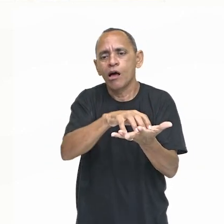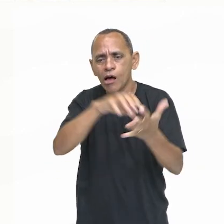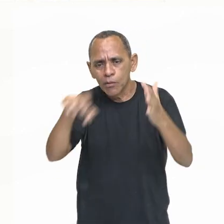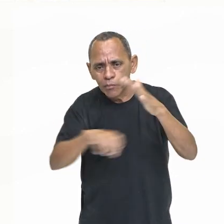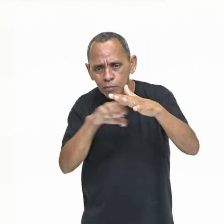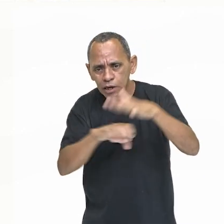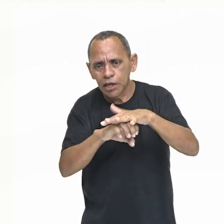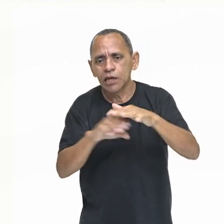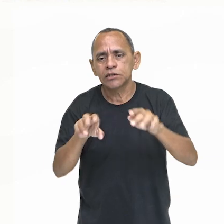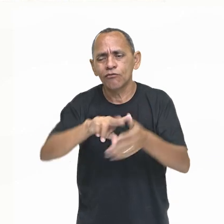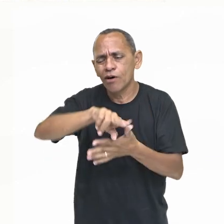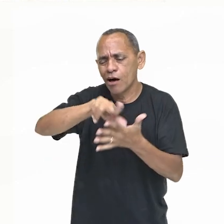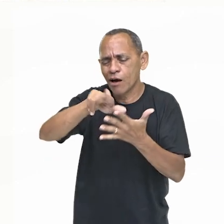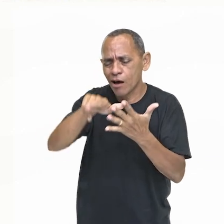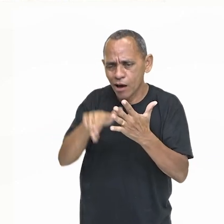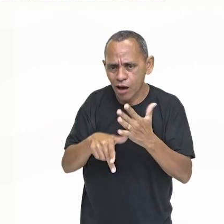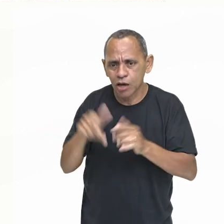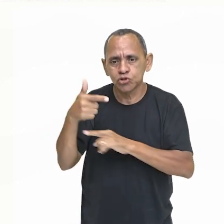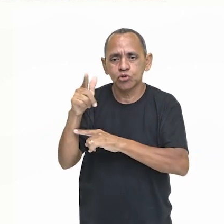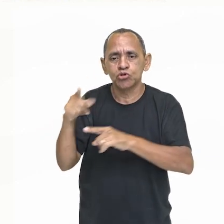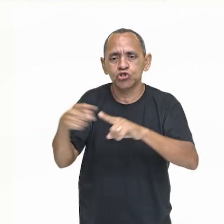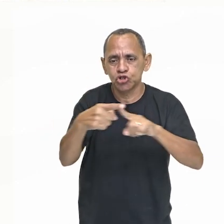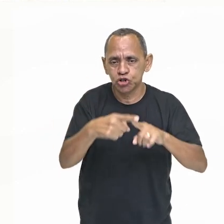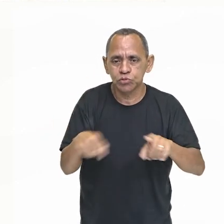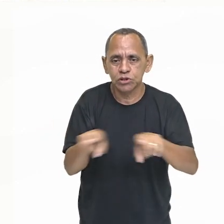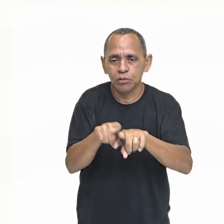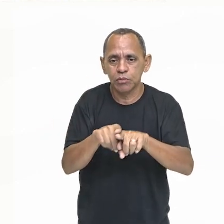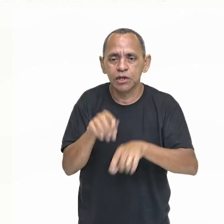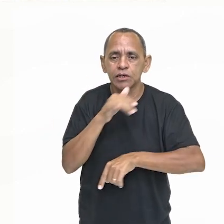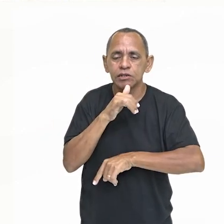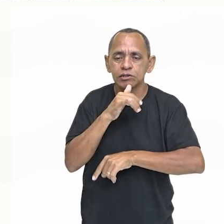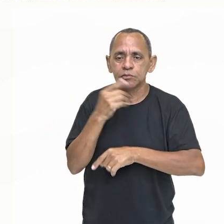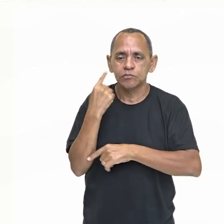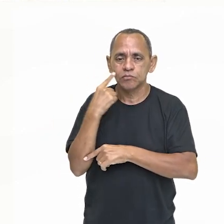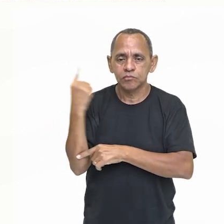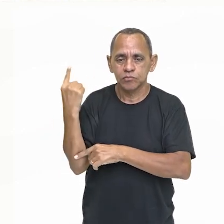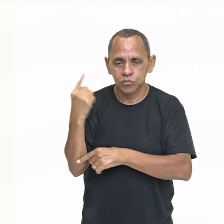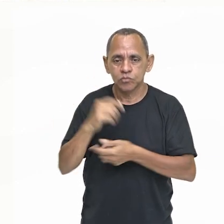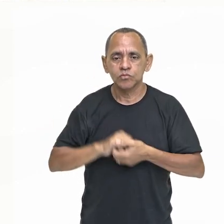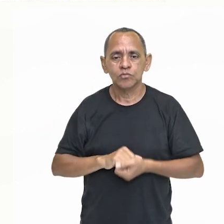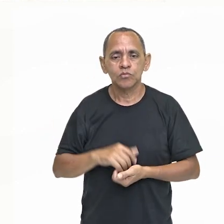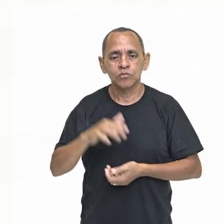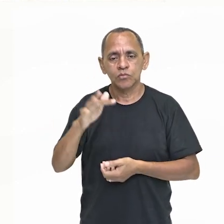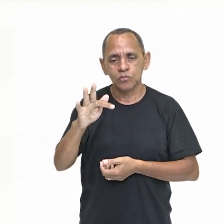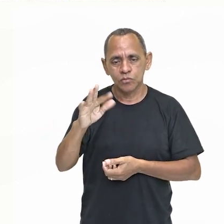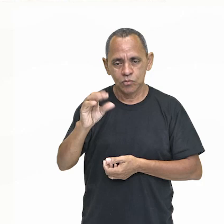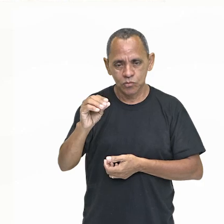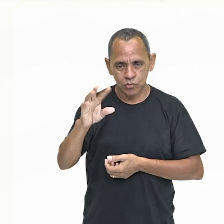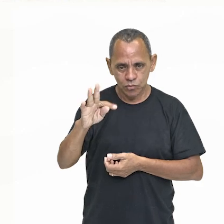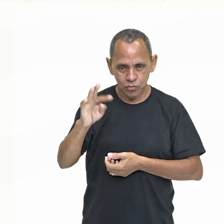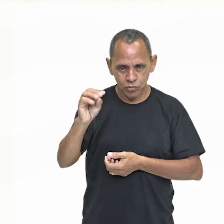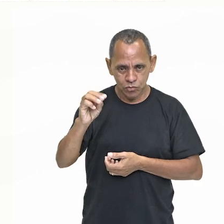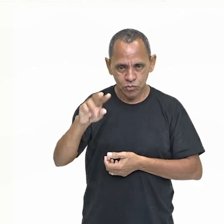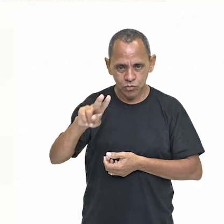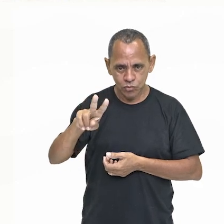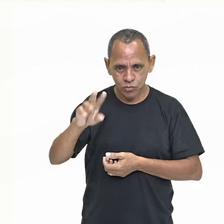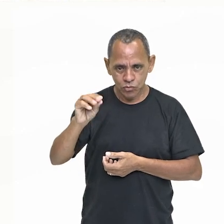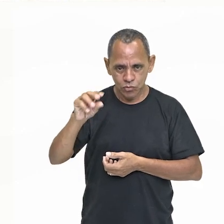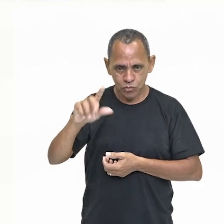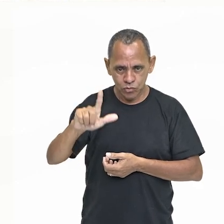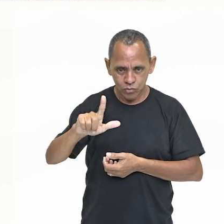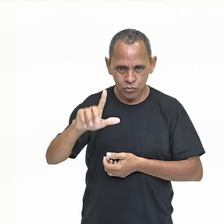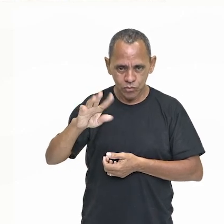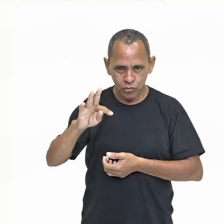aqui um exemplo da energia fotovoltaica. Você tem aqui as placas. E se